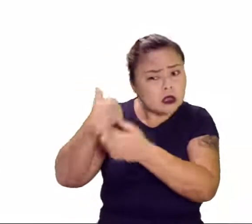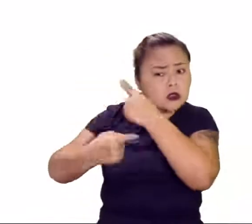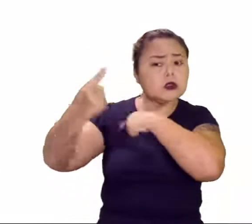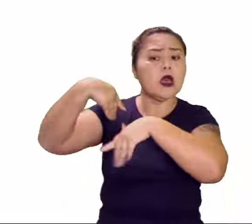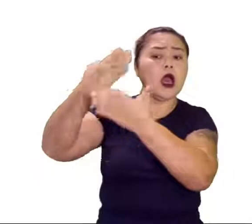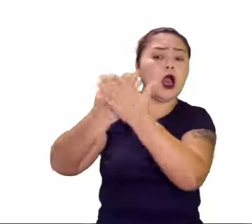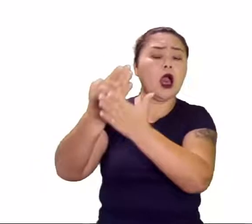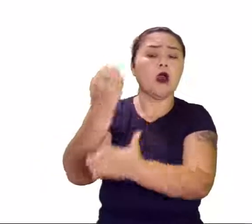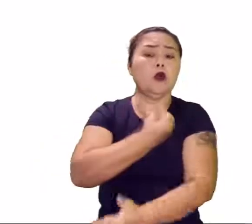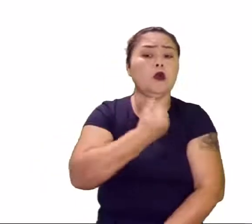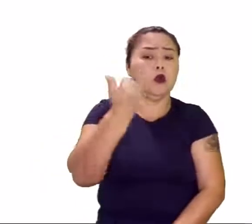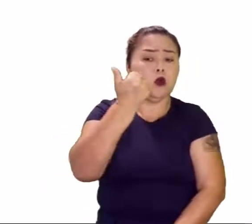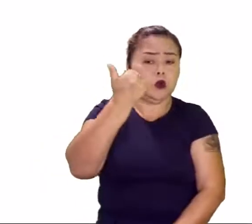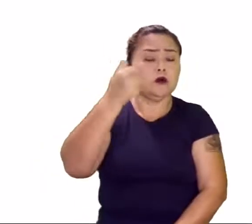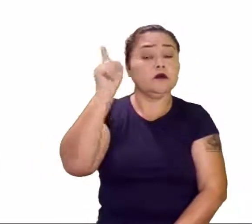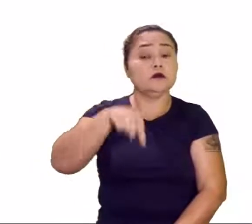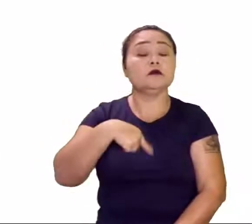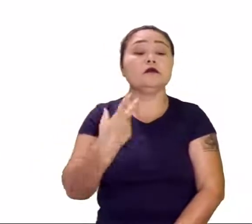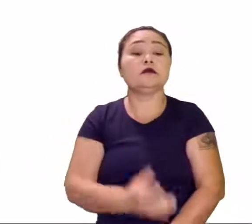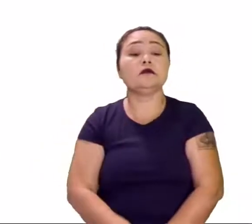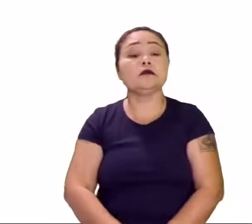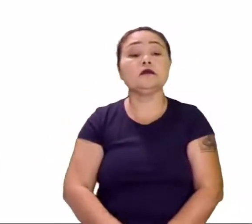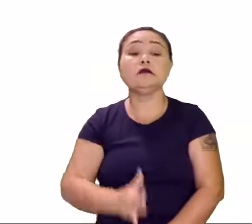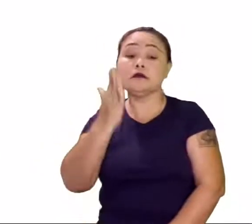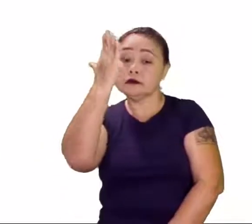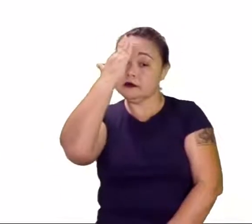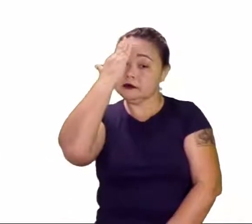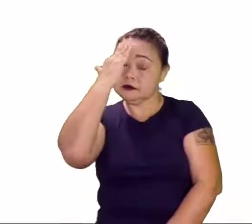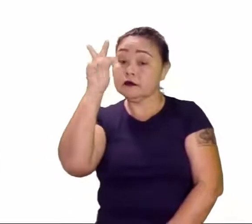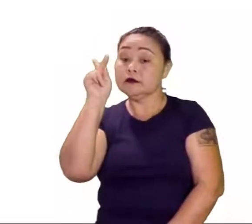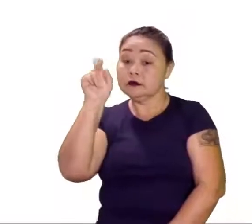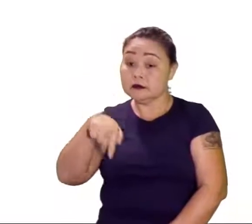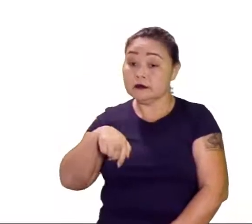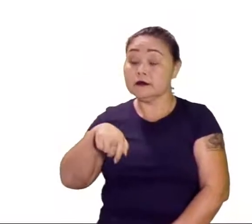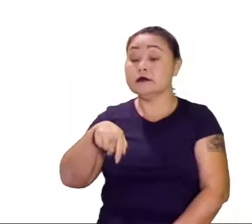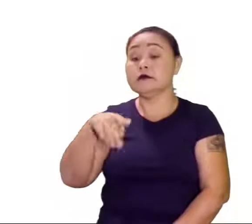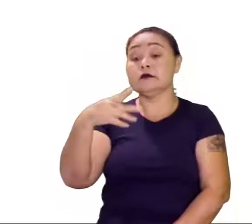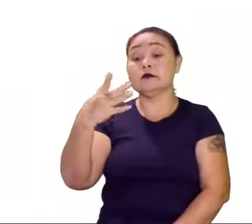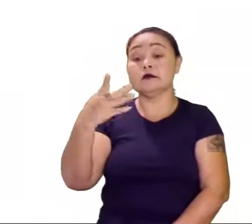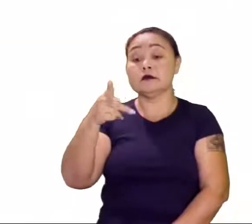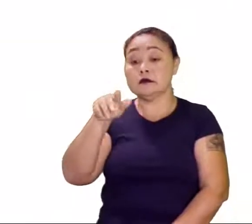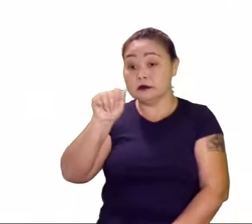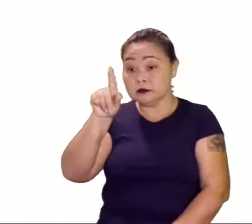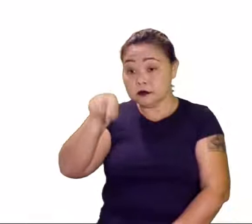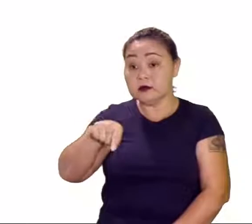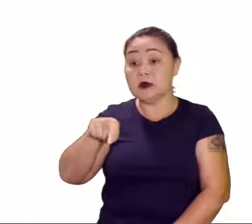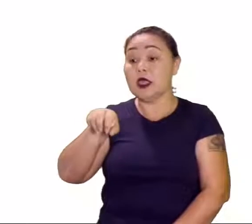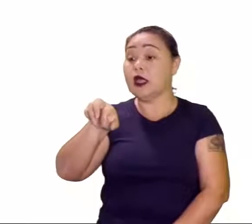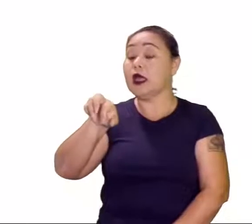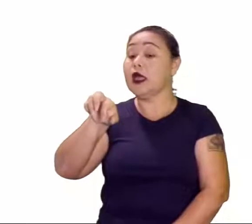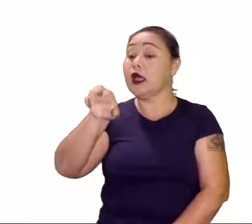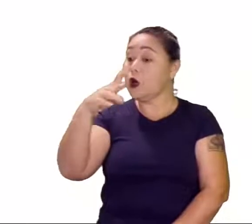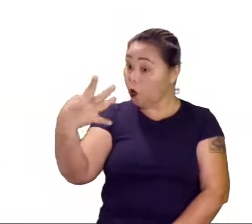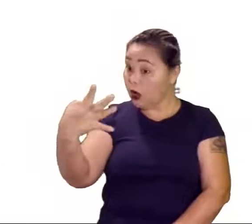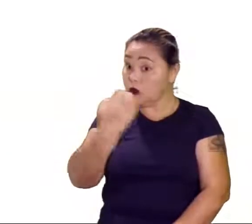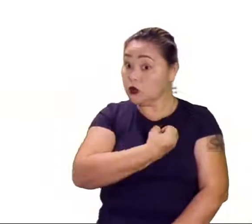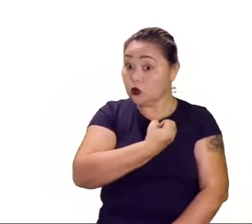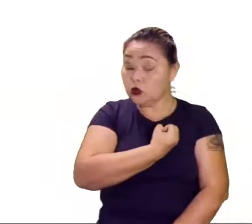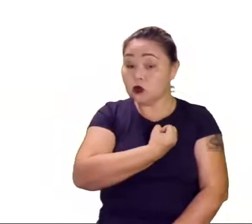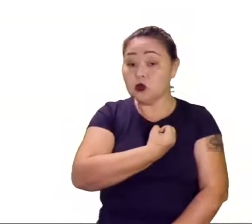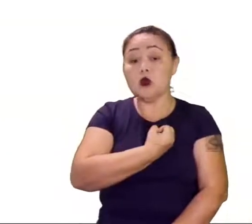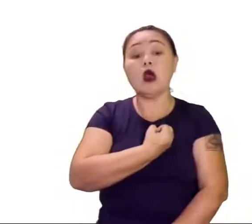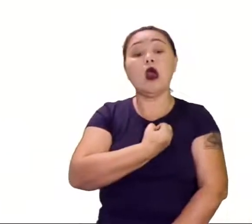PA, né? Então é isso mesmo. Sabendo que a razão da PA é uma razão 4, a gente pode